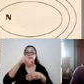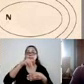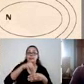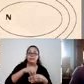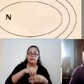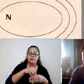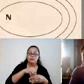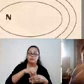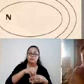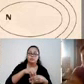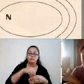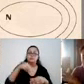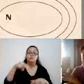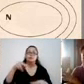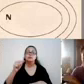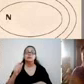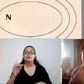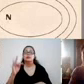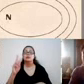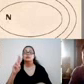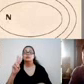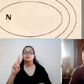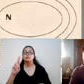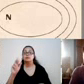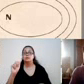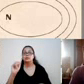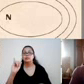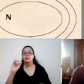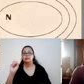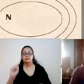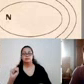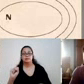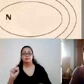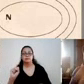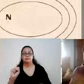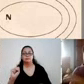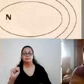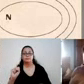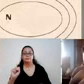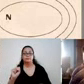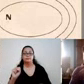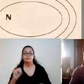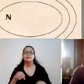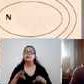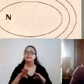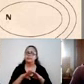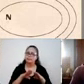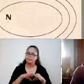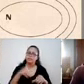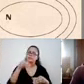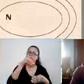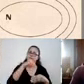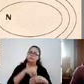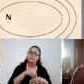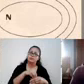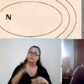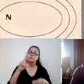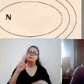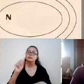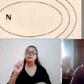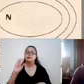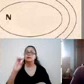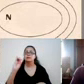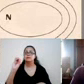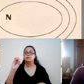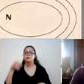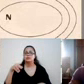dos inteiros estão os naturais. Consequentemente, os naturais também estão dentro dos